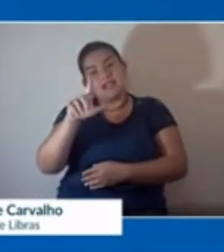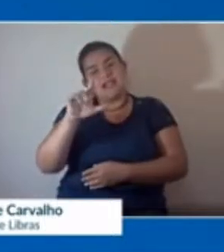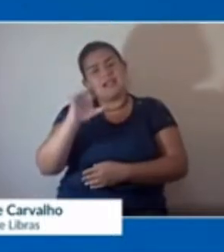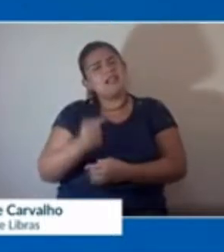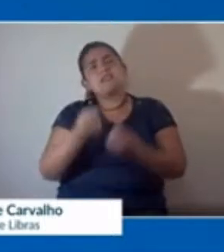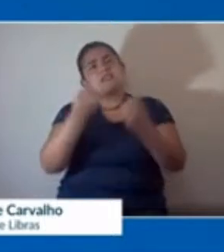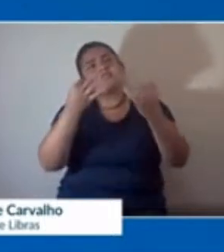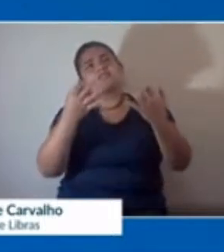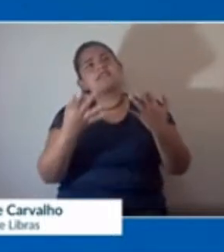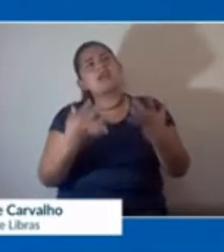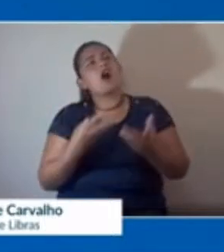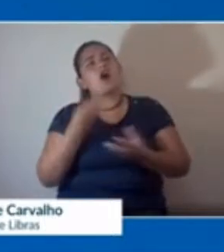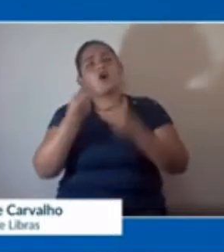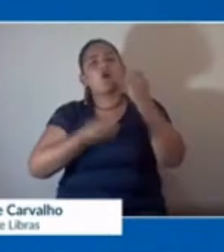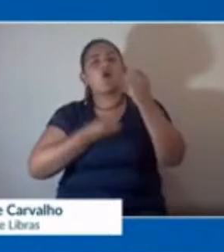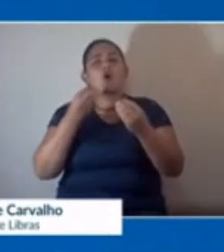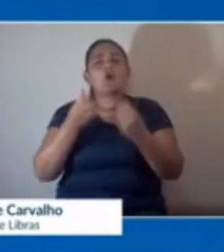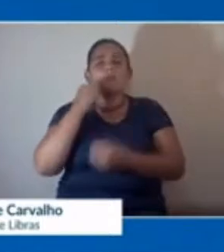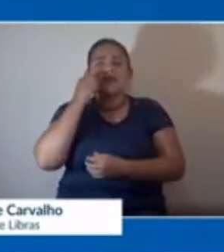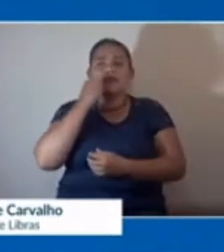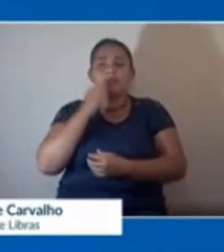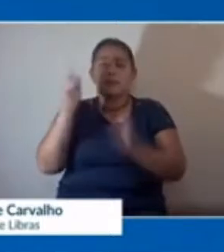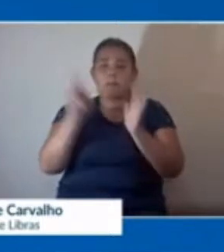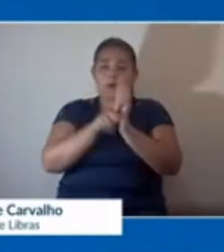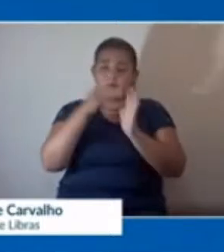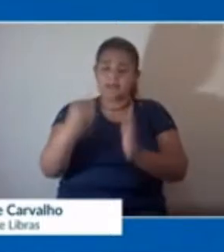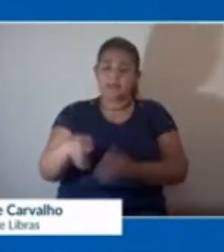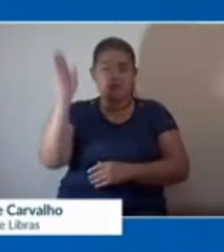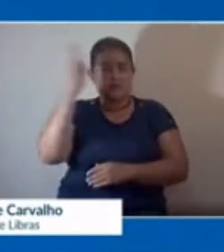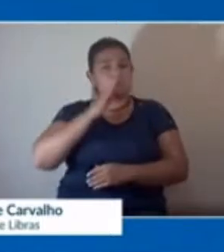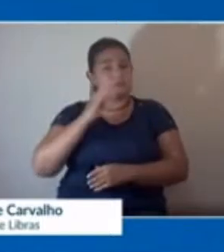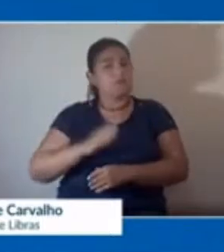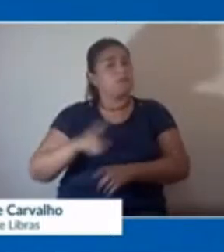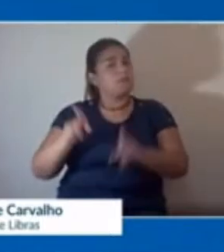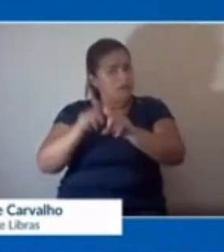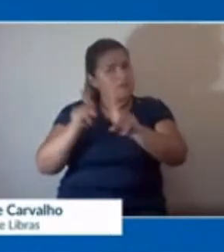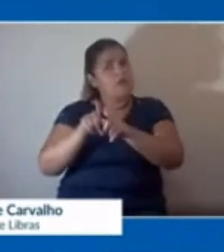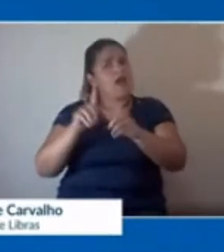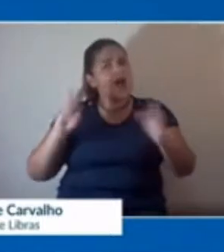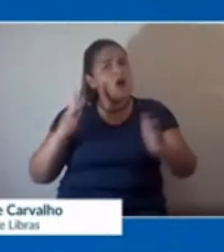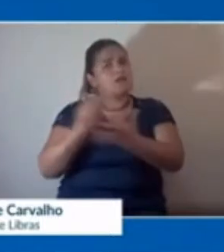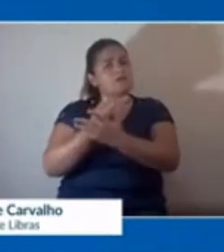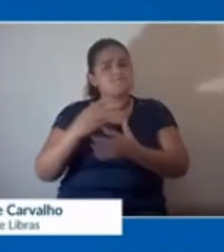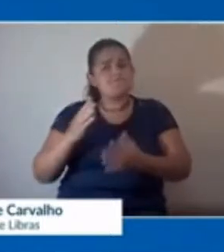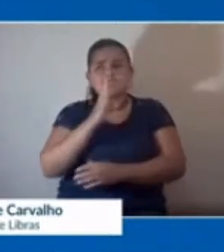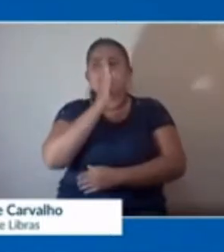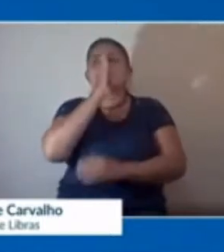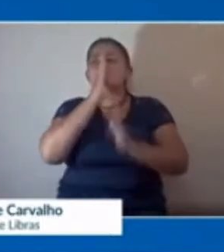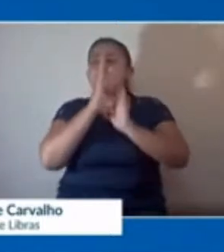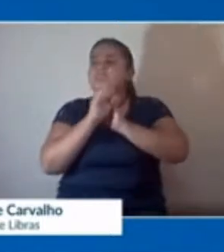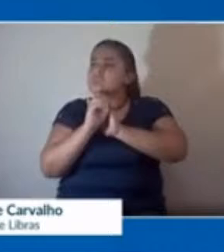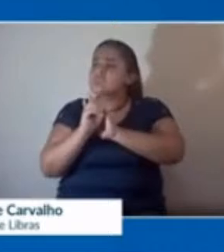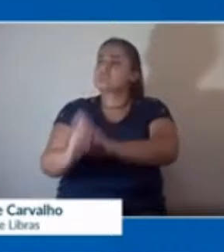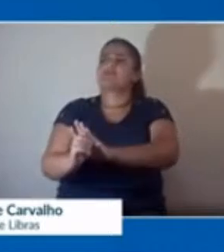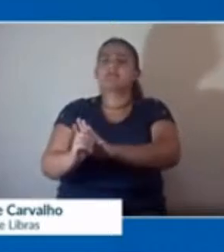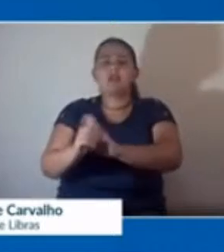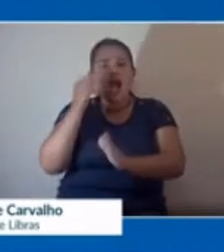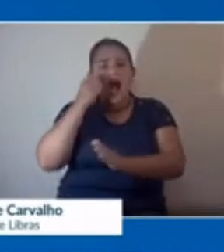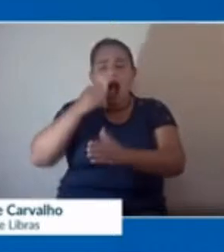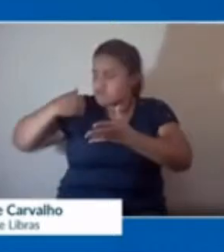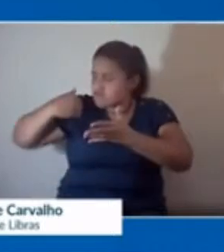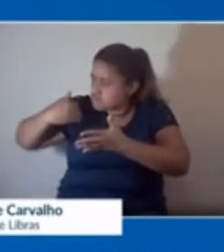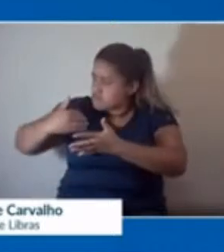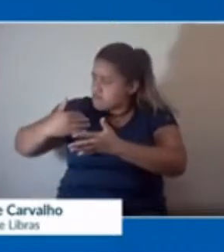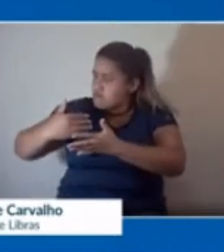sobre essas mulheres no Brasil. Aqui também aconteceu esse silenciamento das pioneiras do cinema e